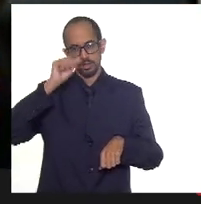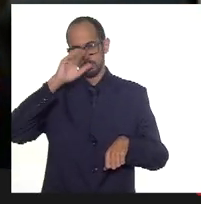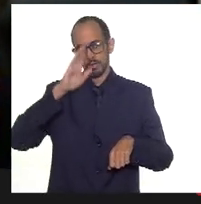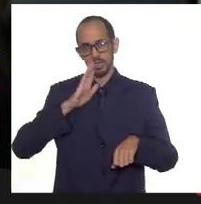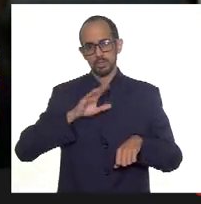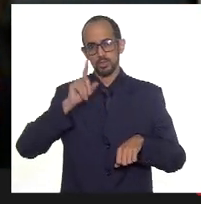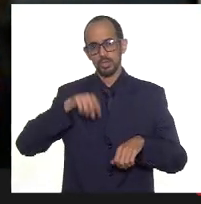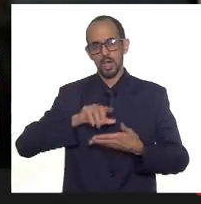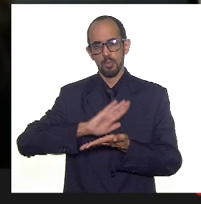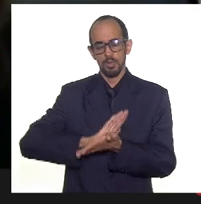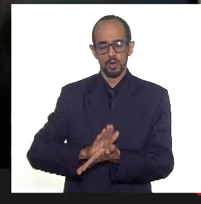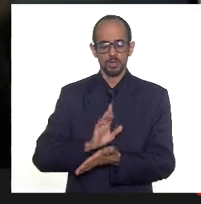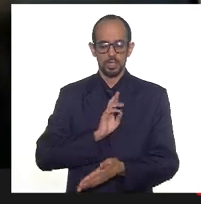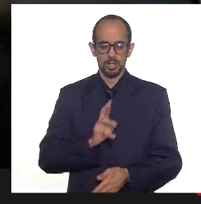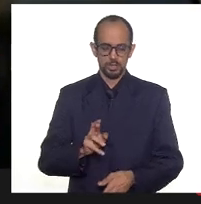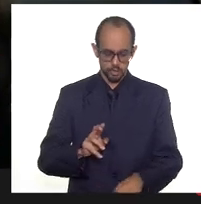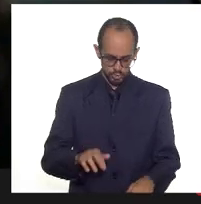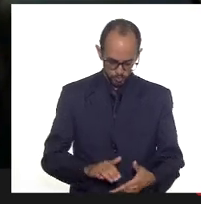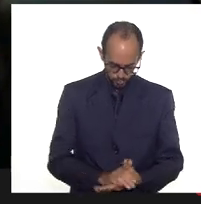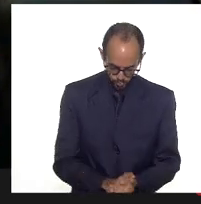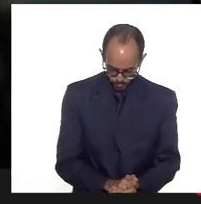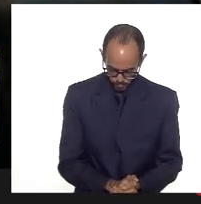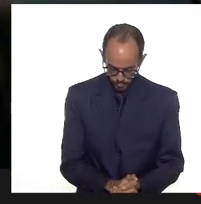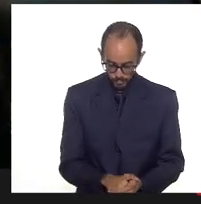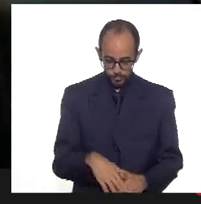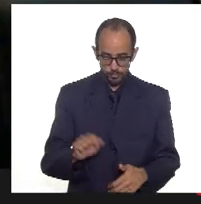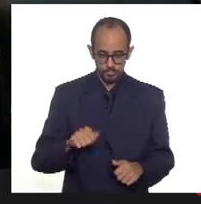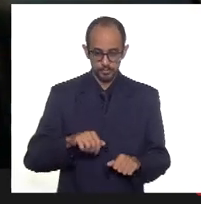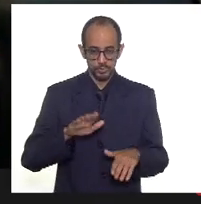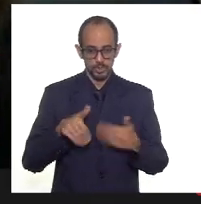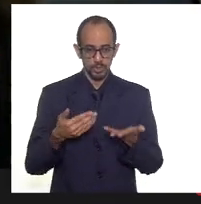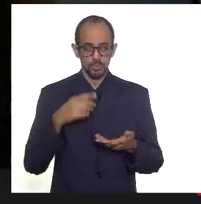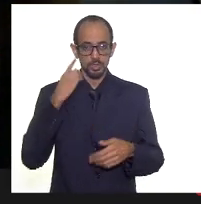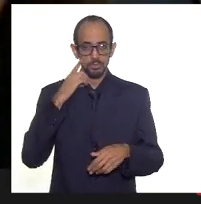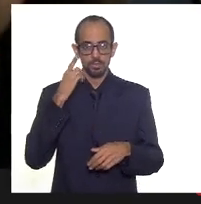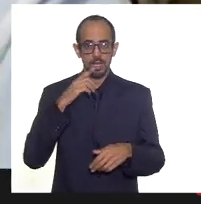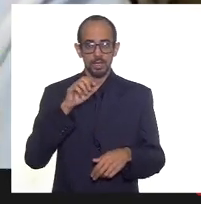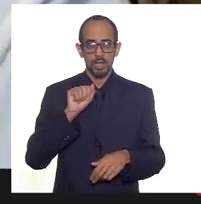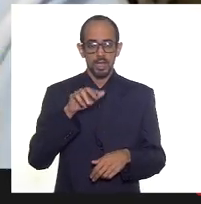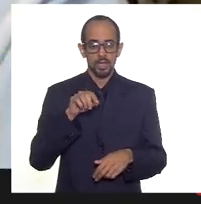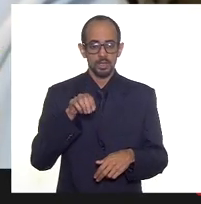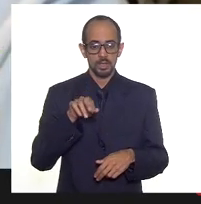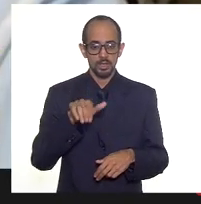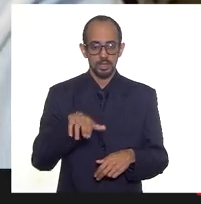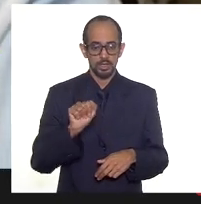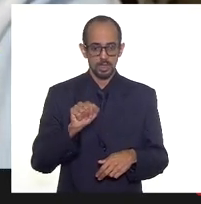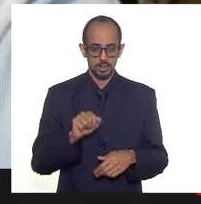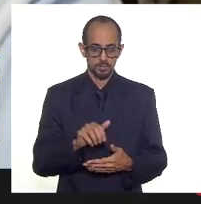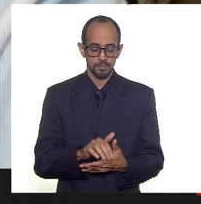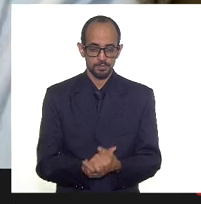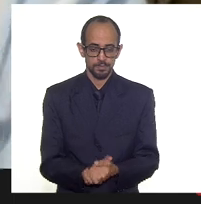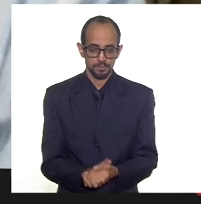da intolerância religiosa. Então, deputada Adriana Baltazar, para suas ponderações.